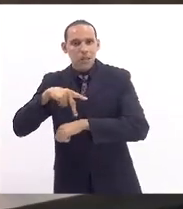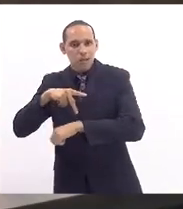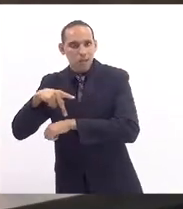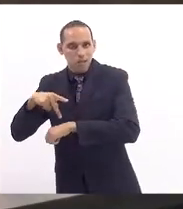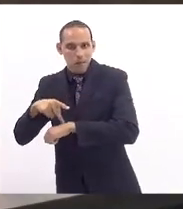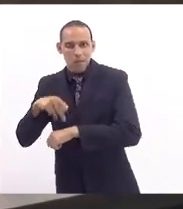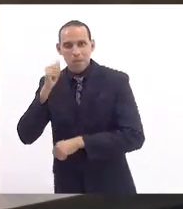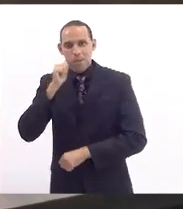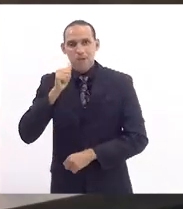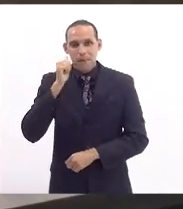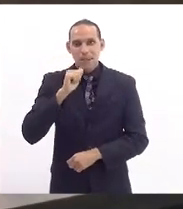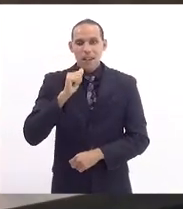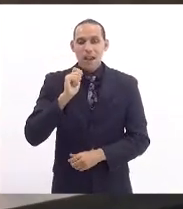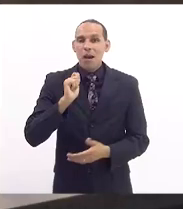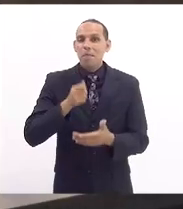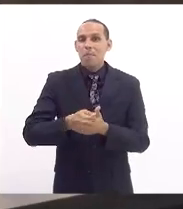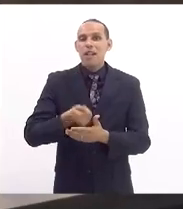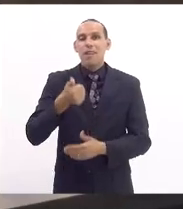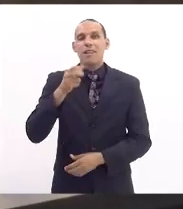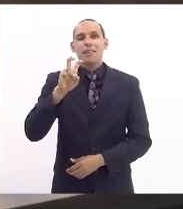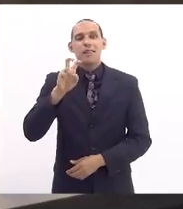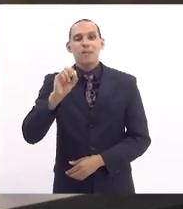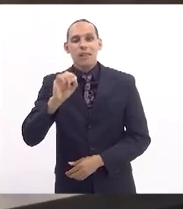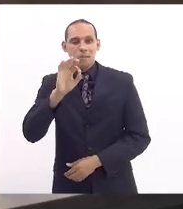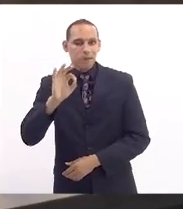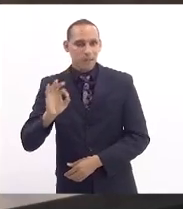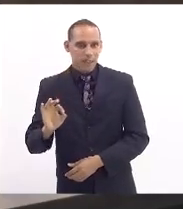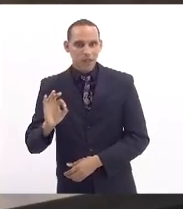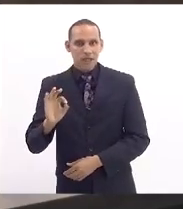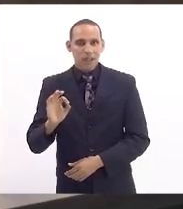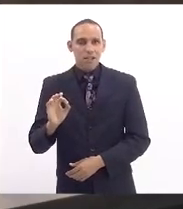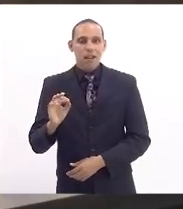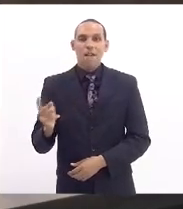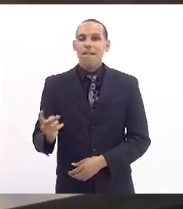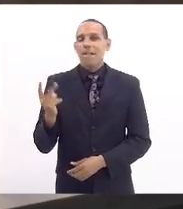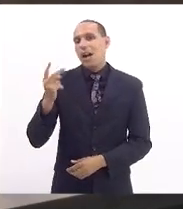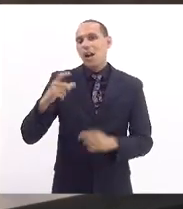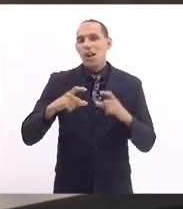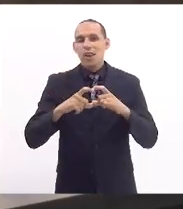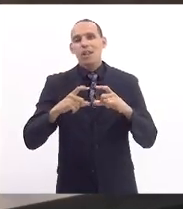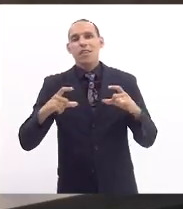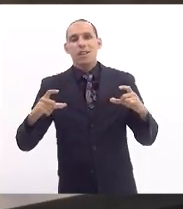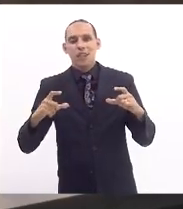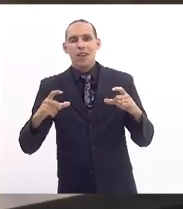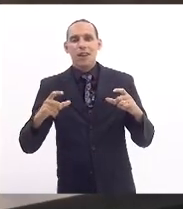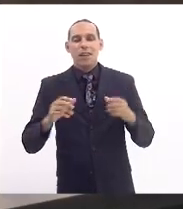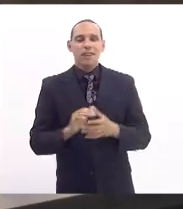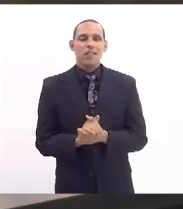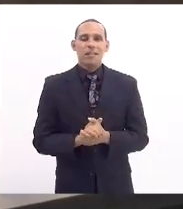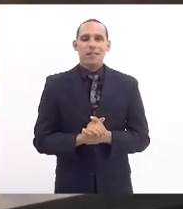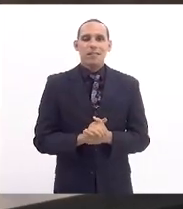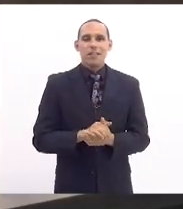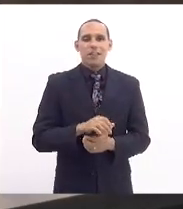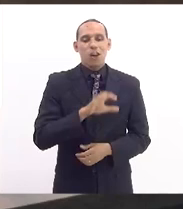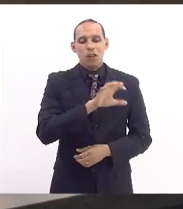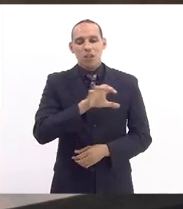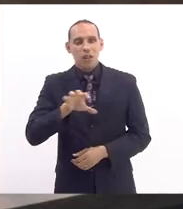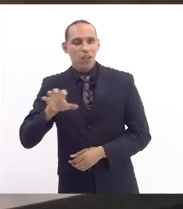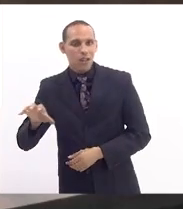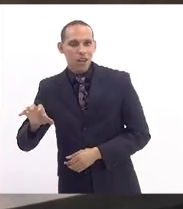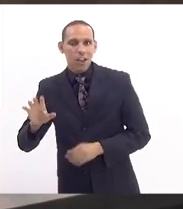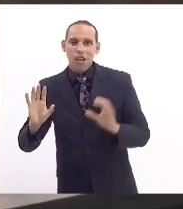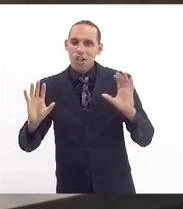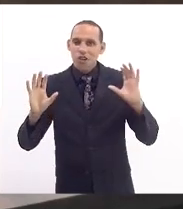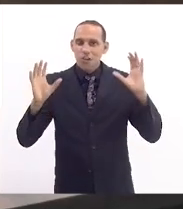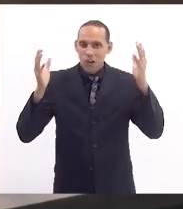pagamento de cinquenta por cento do valor efetivamente cobrado para o ingresso em estabelecimento e o casas de